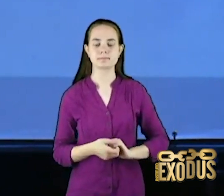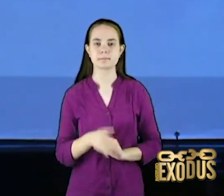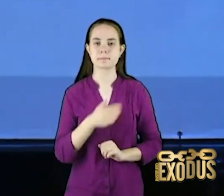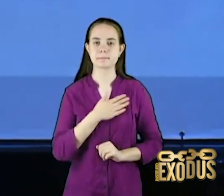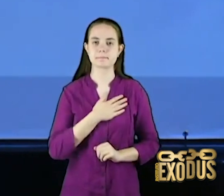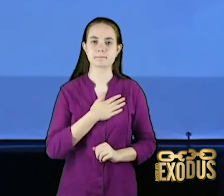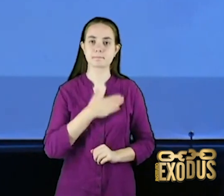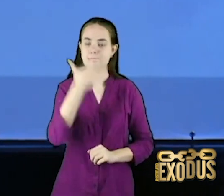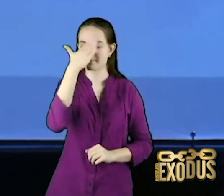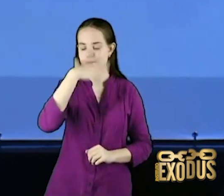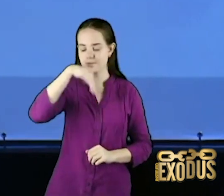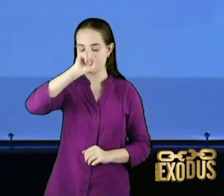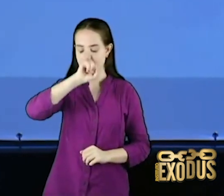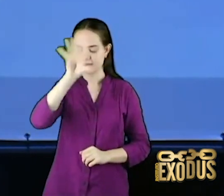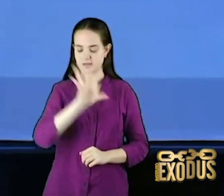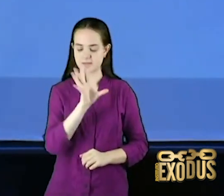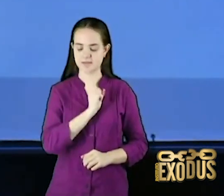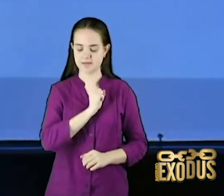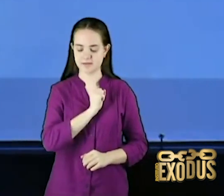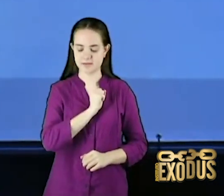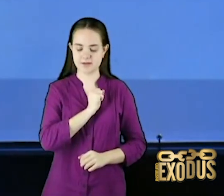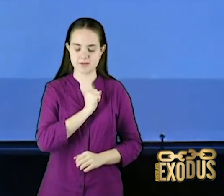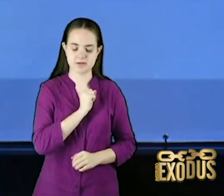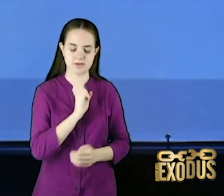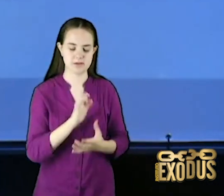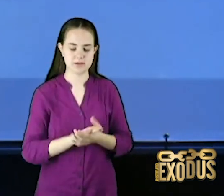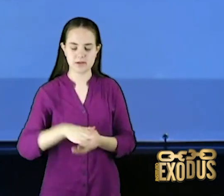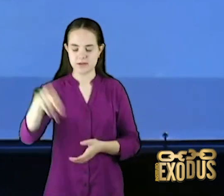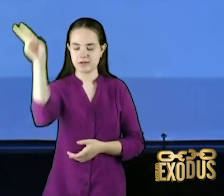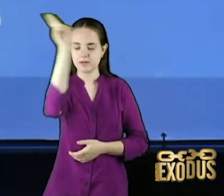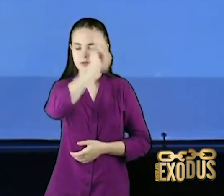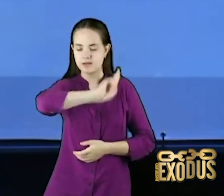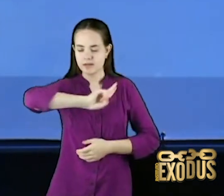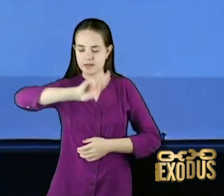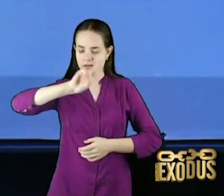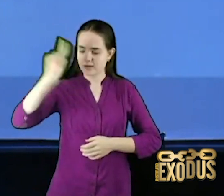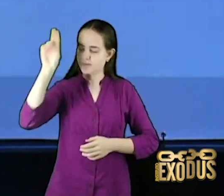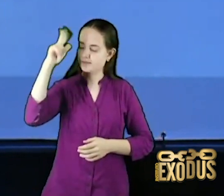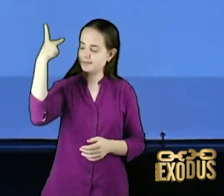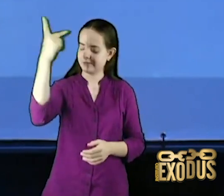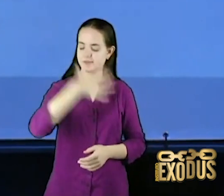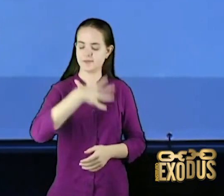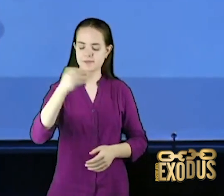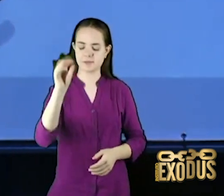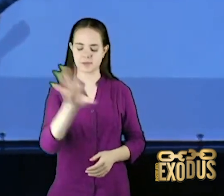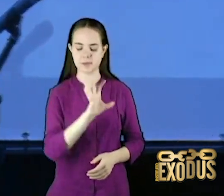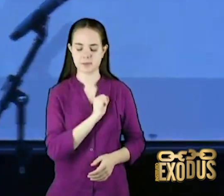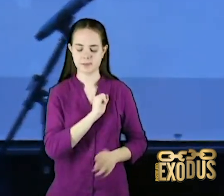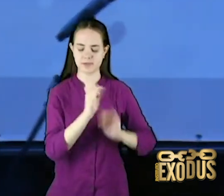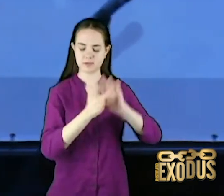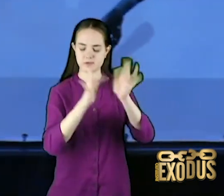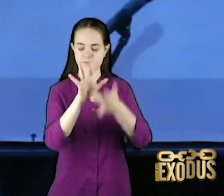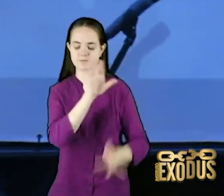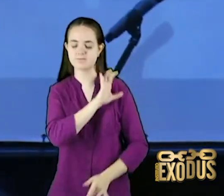Pai querido, é no nome do teu filho amado Jesus Cristo que eu